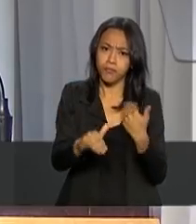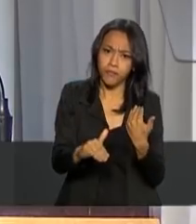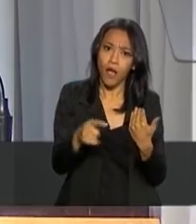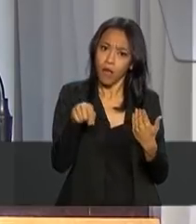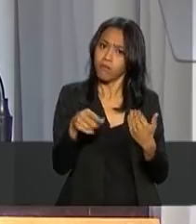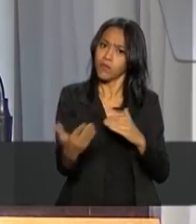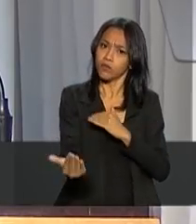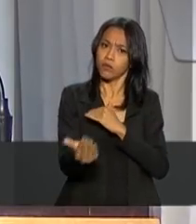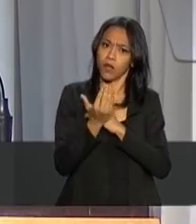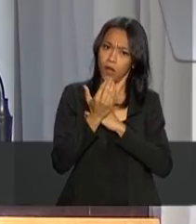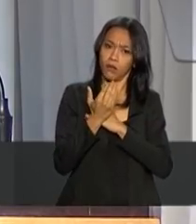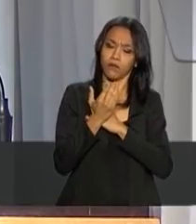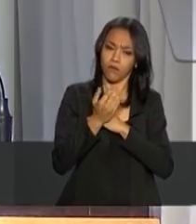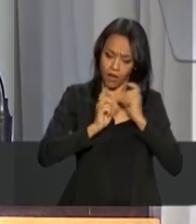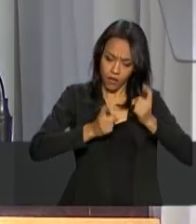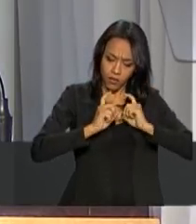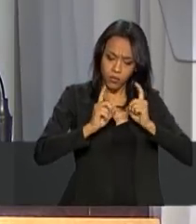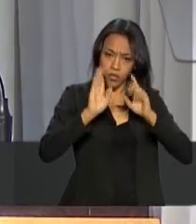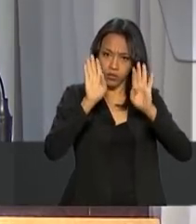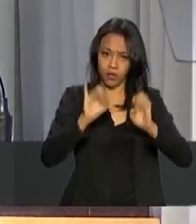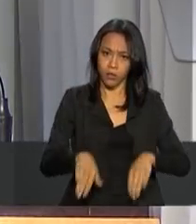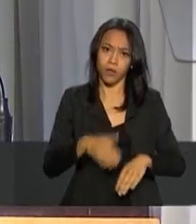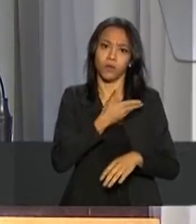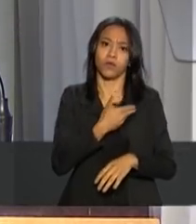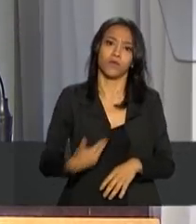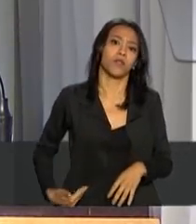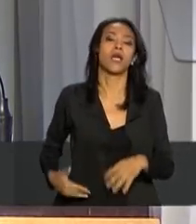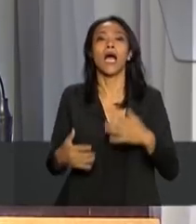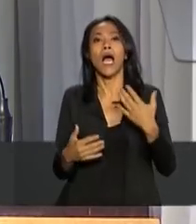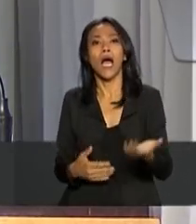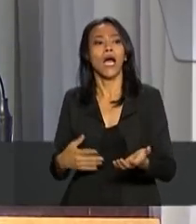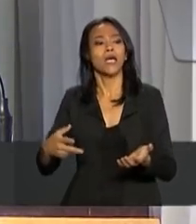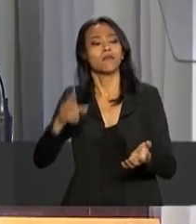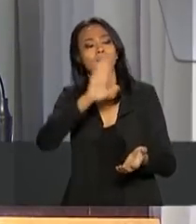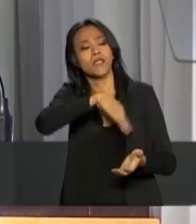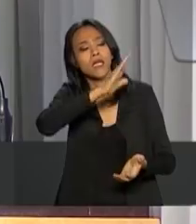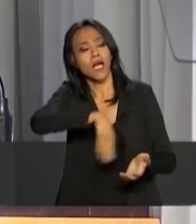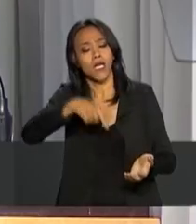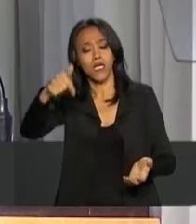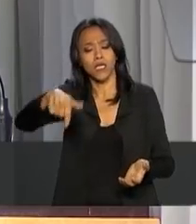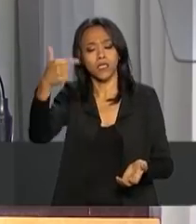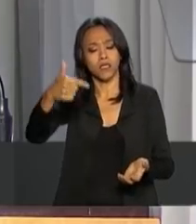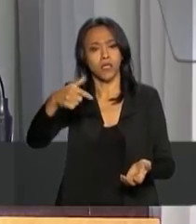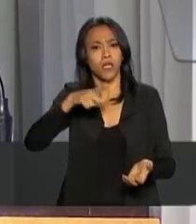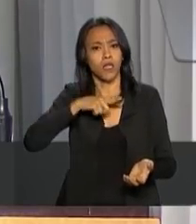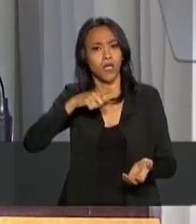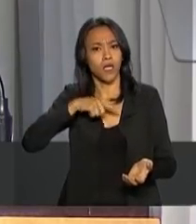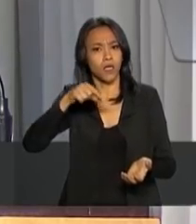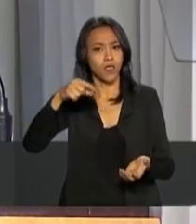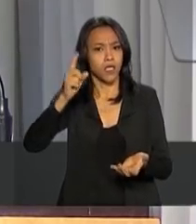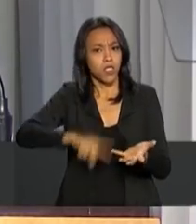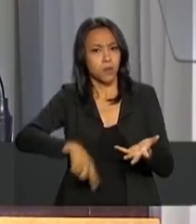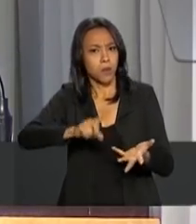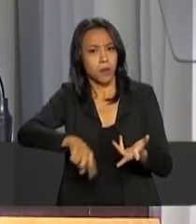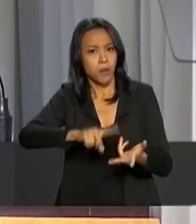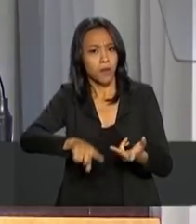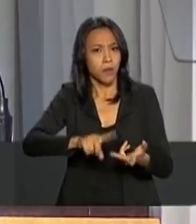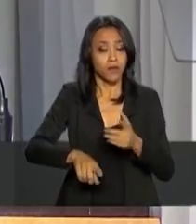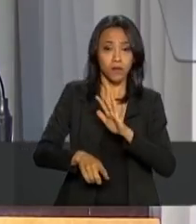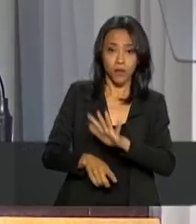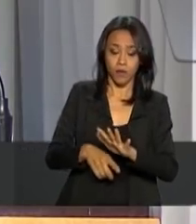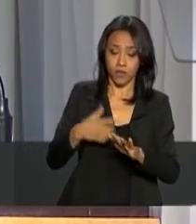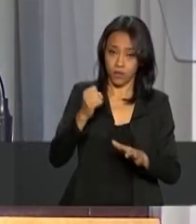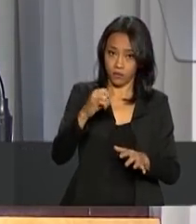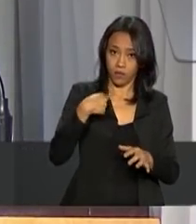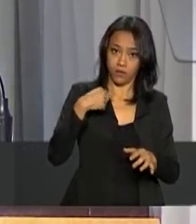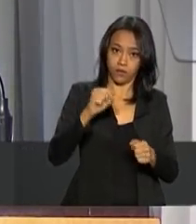a governar, não é? Às vezes chamamos: ah, houve recuo disto, aqui não é recuo, não. Há compreensão de que você vai praticar um